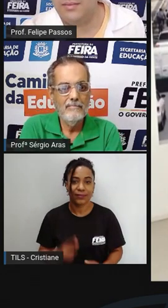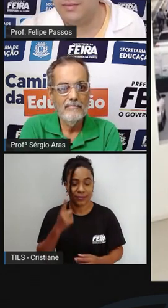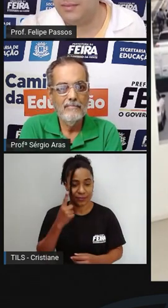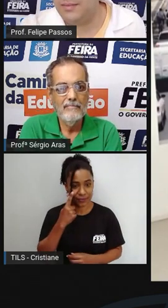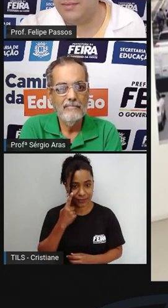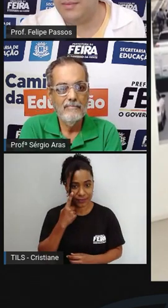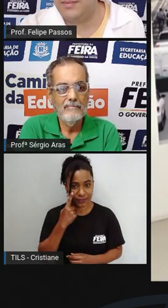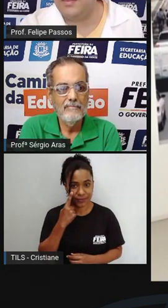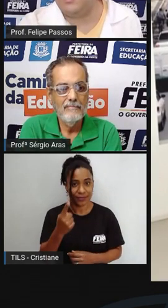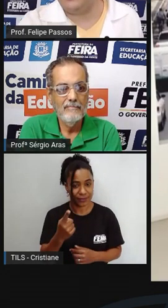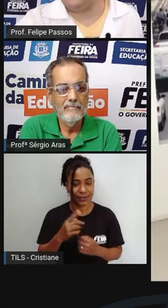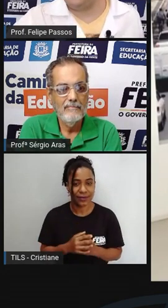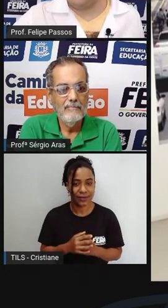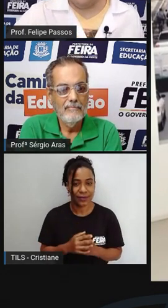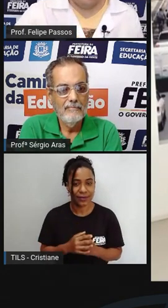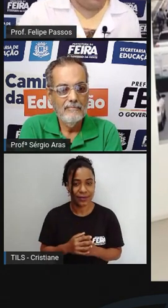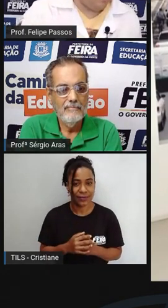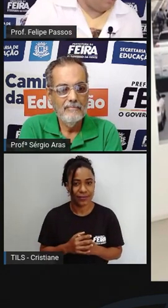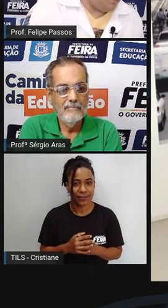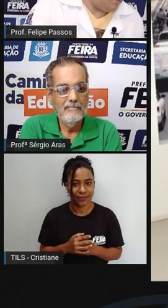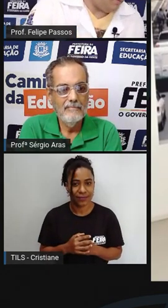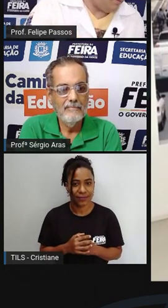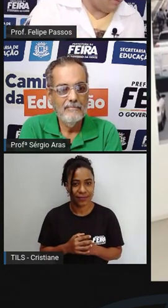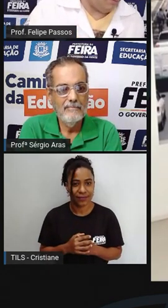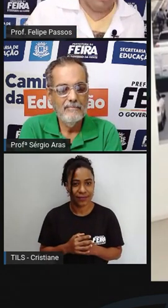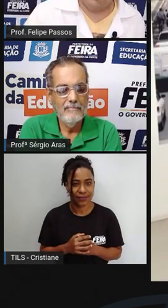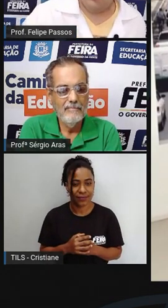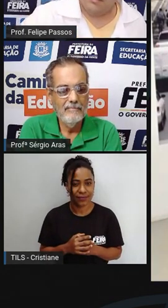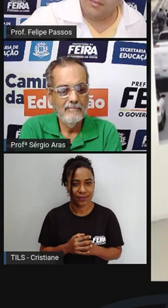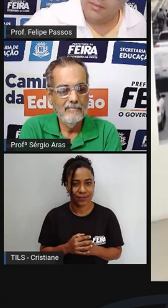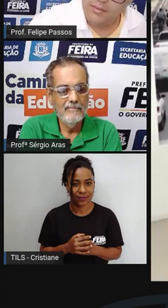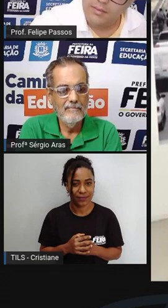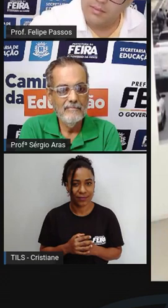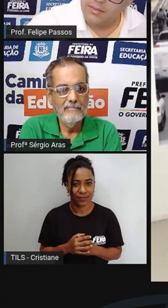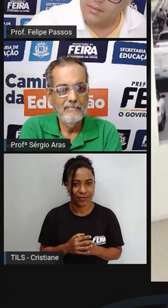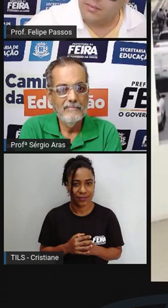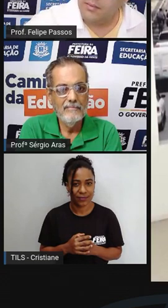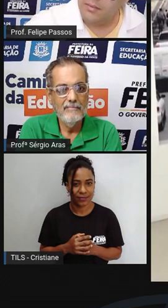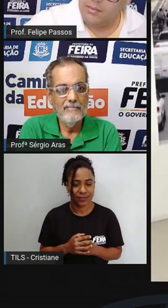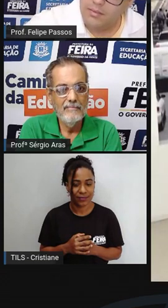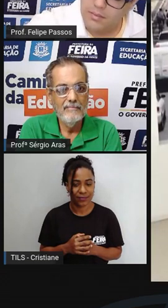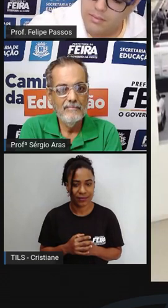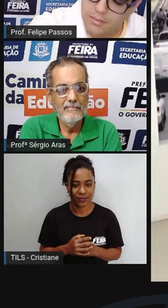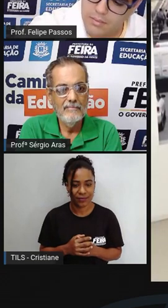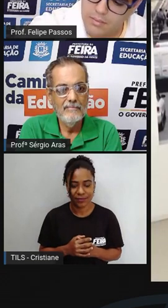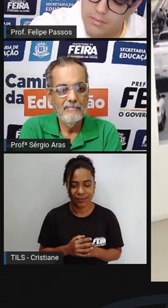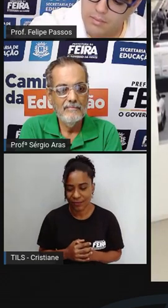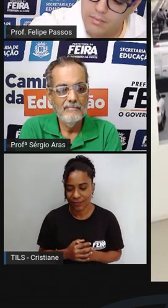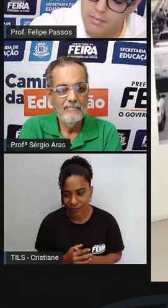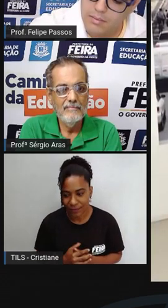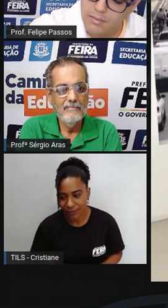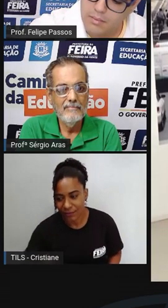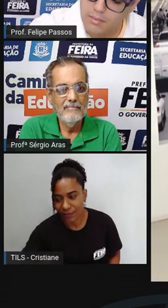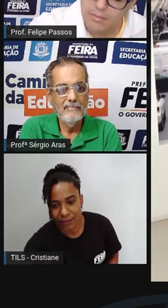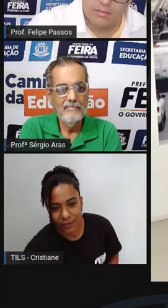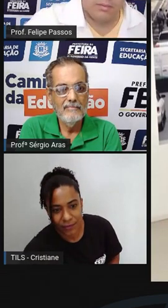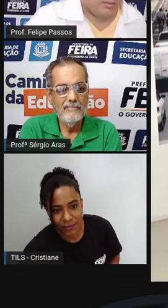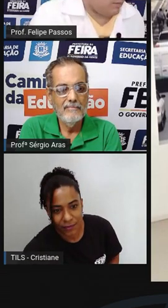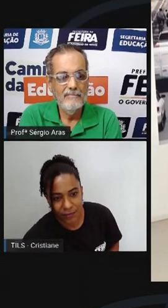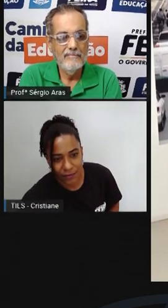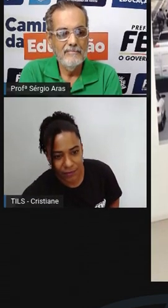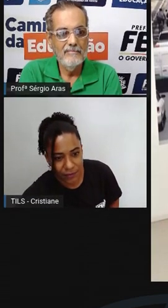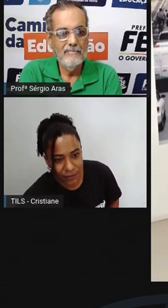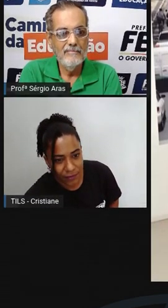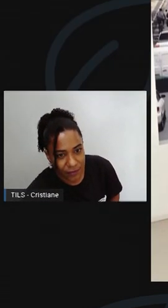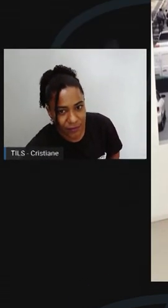sentindo um forte mau cheiro pois é desse jeito que várias famílias que moram em uma rua do bairro Parque Lagoa do Subaé aqui em Feira de Santana